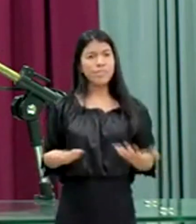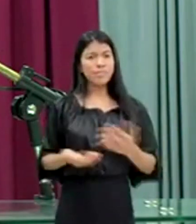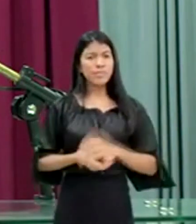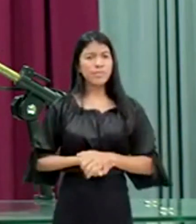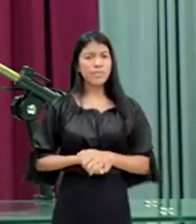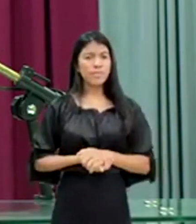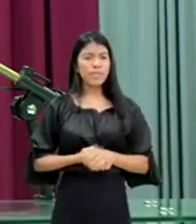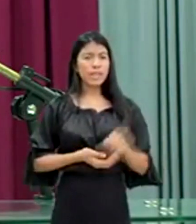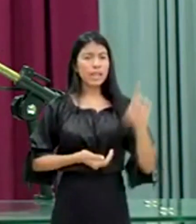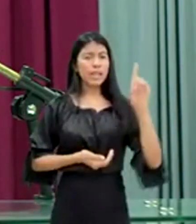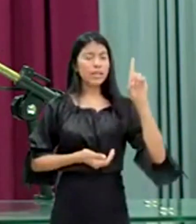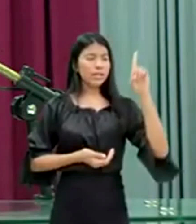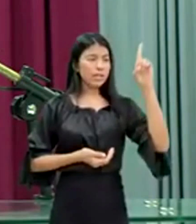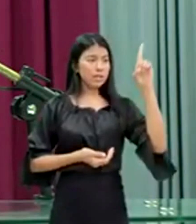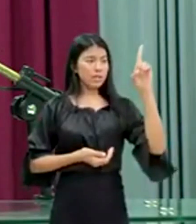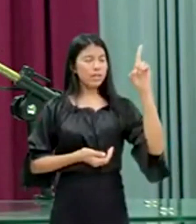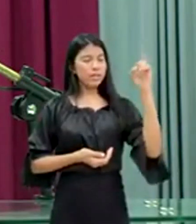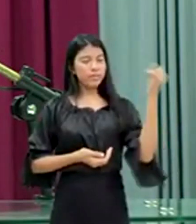Deus disse